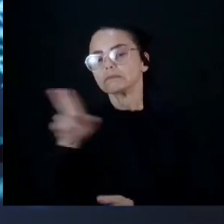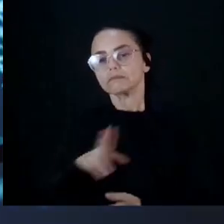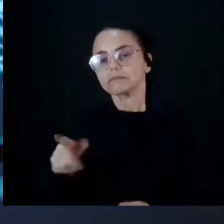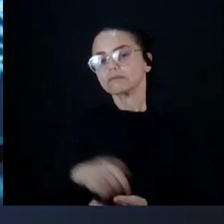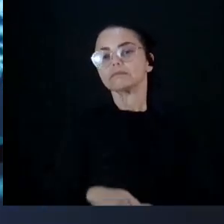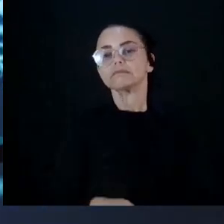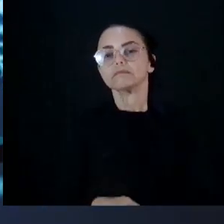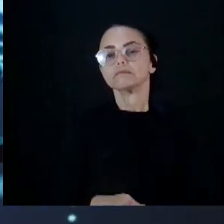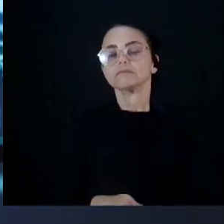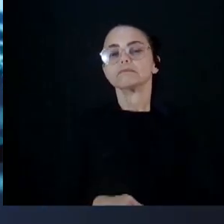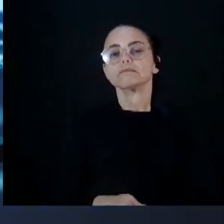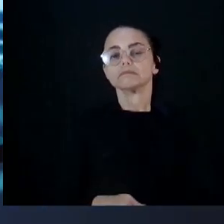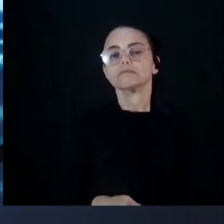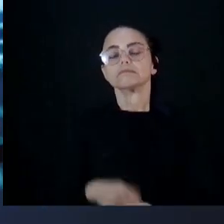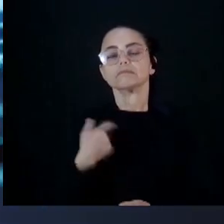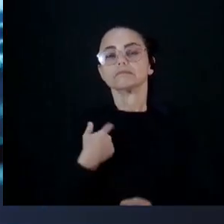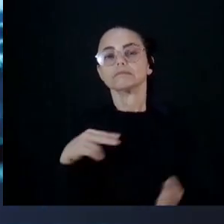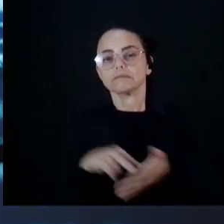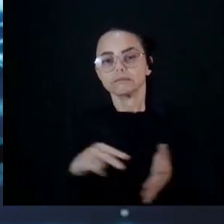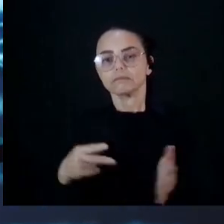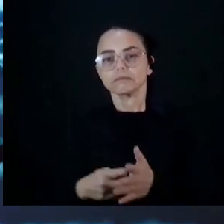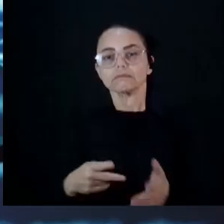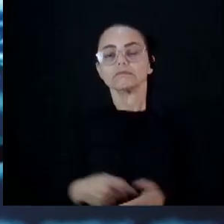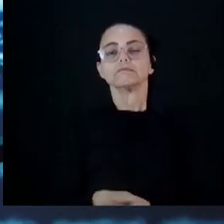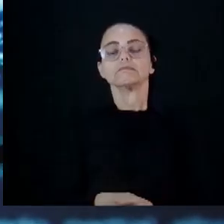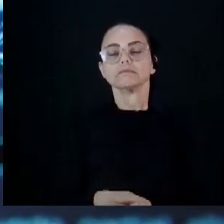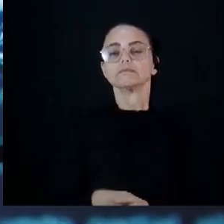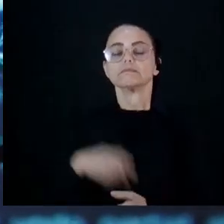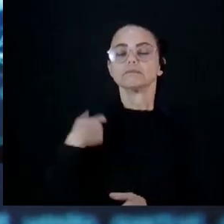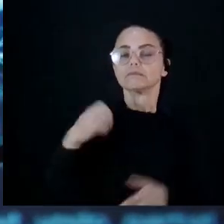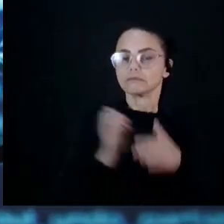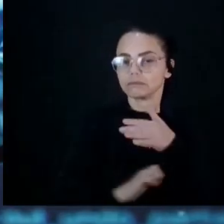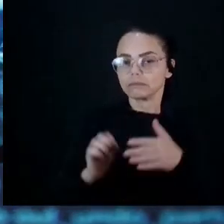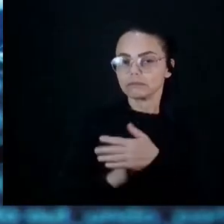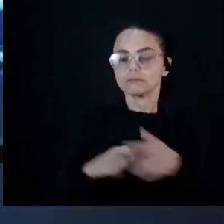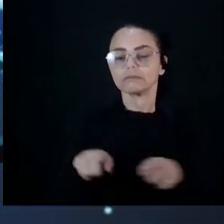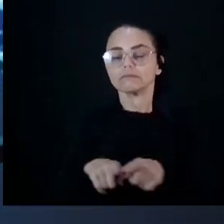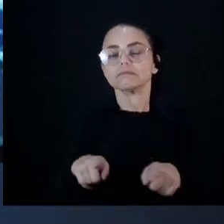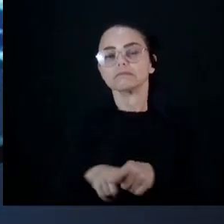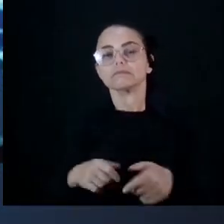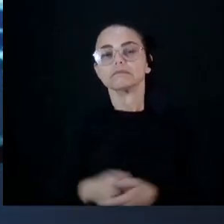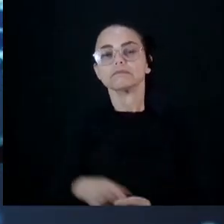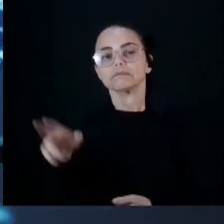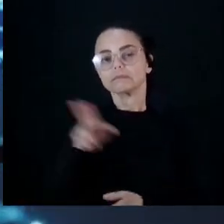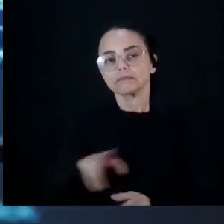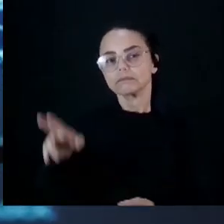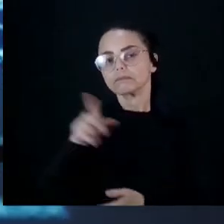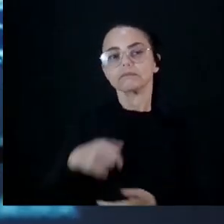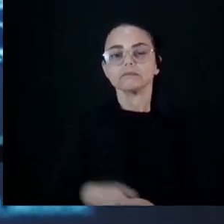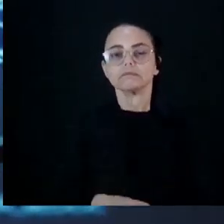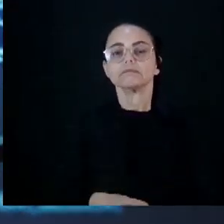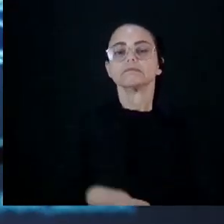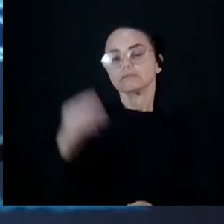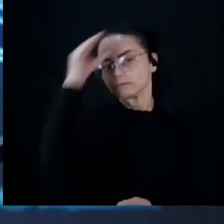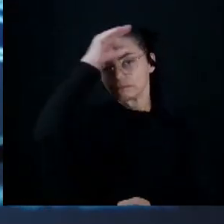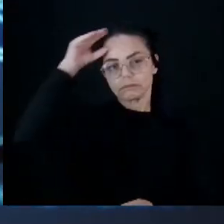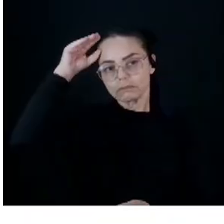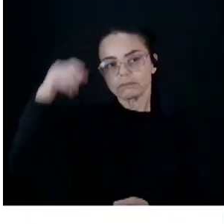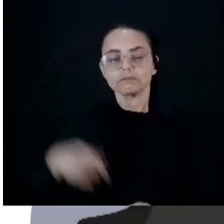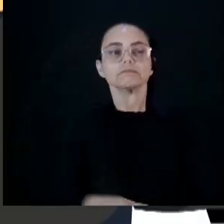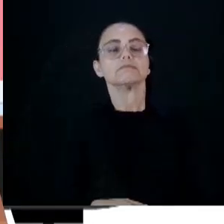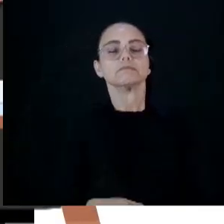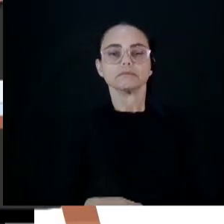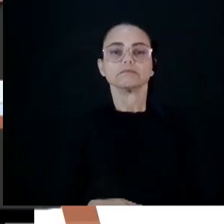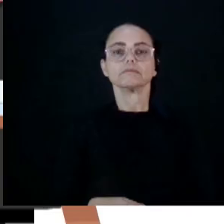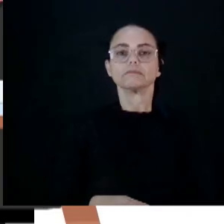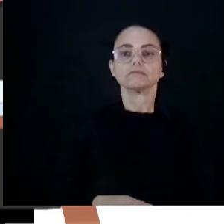isso significa, né, que tanto para a empresa e também para quem está utilizando, né, o cliente em si, isso é realmente